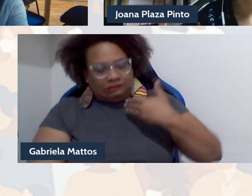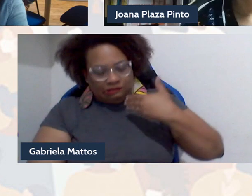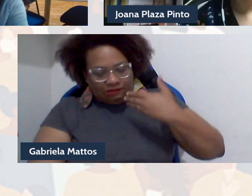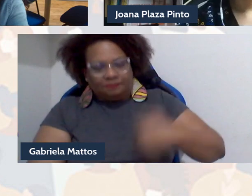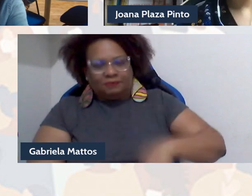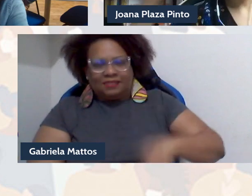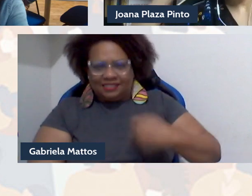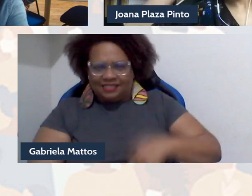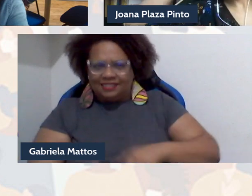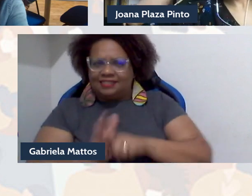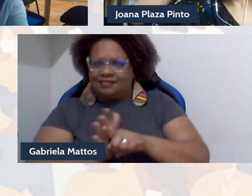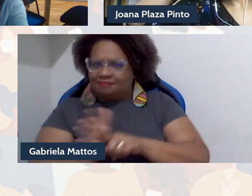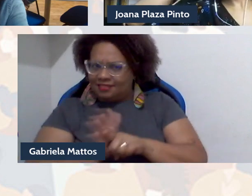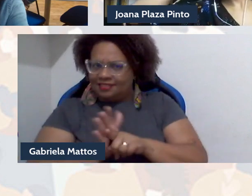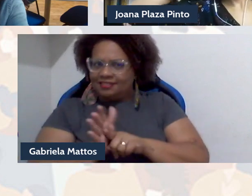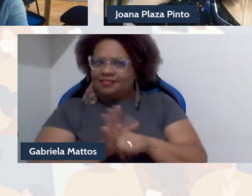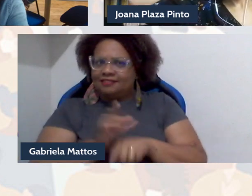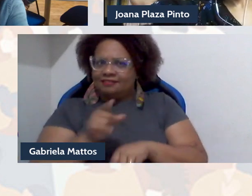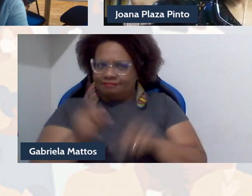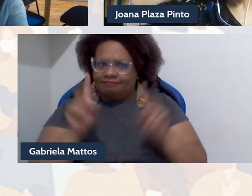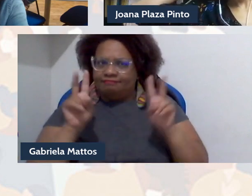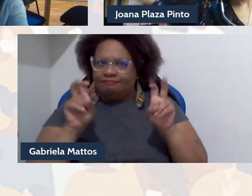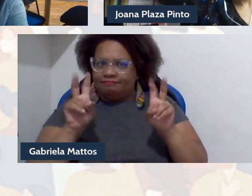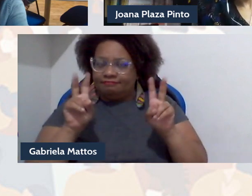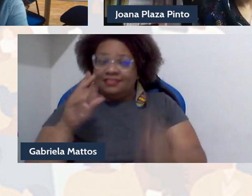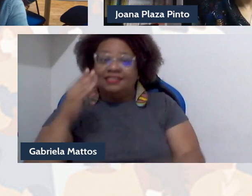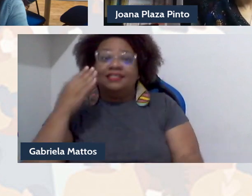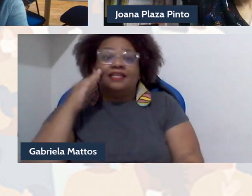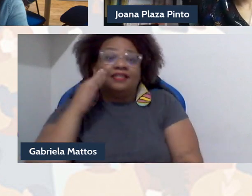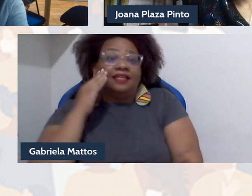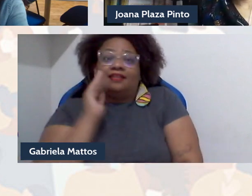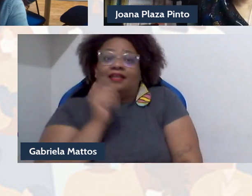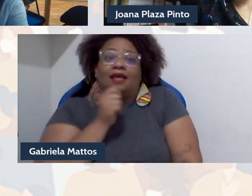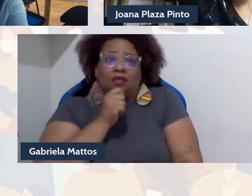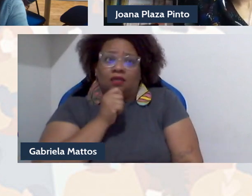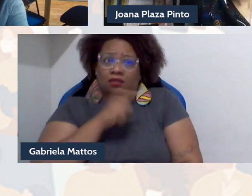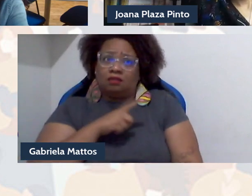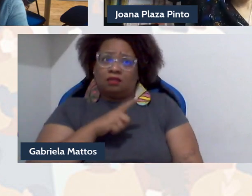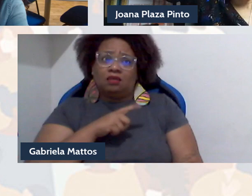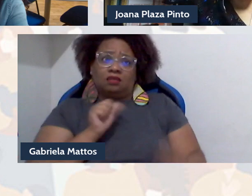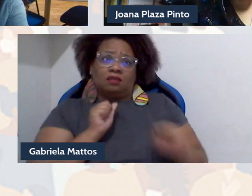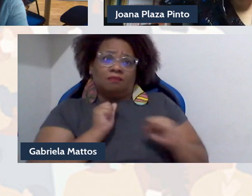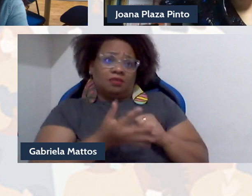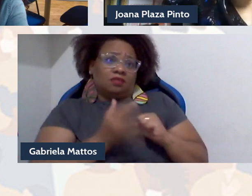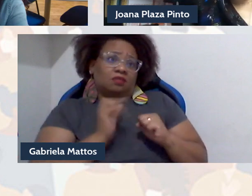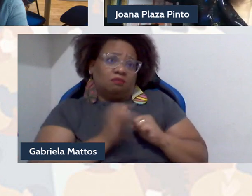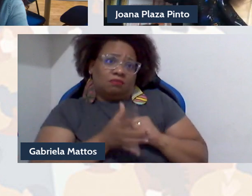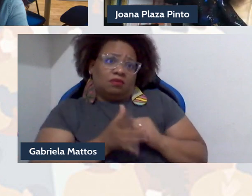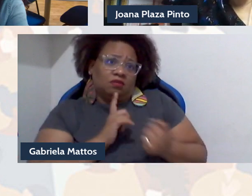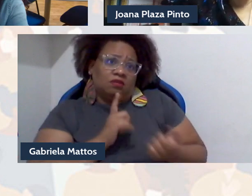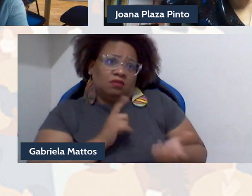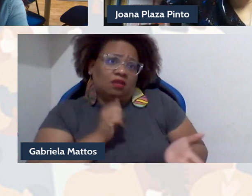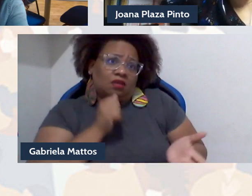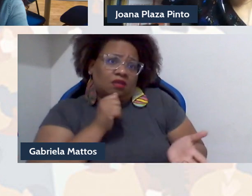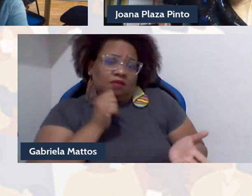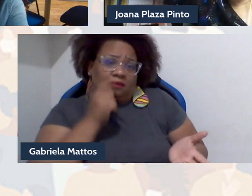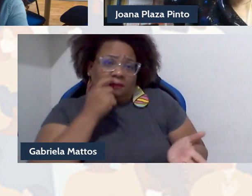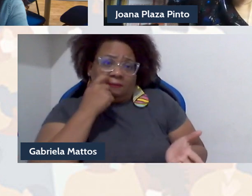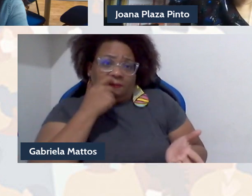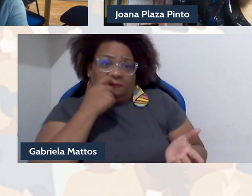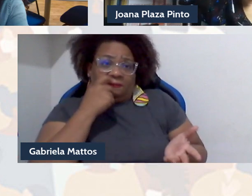esse assunto para entender mesmo. A gente ainda está na pandemia, né? Então é difícil a gente ter